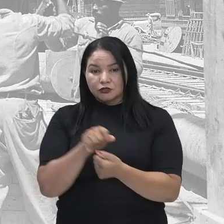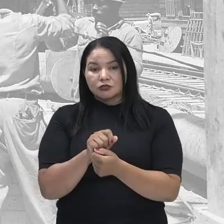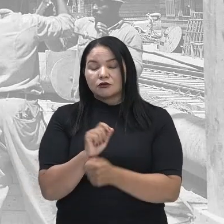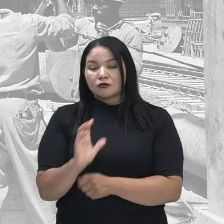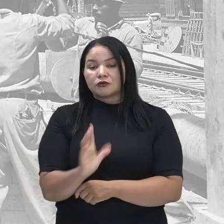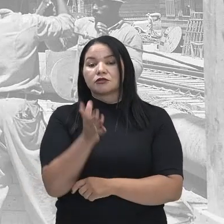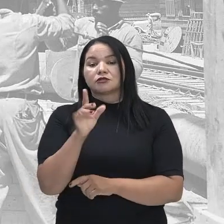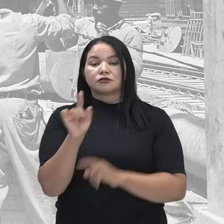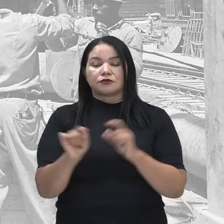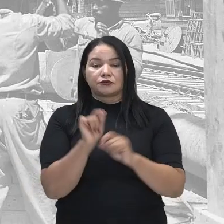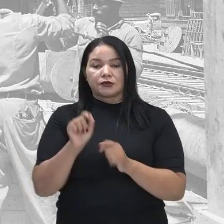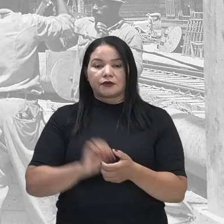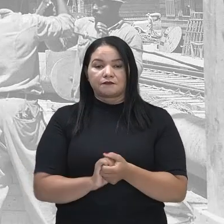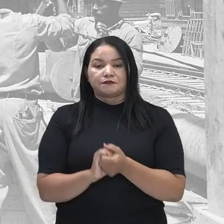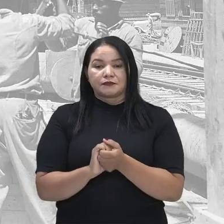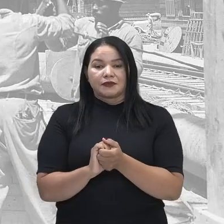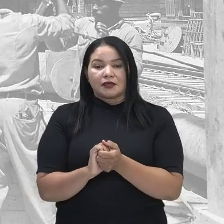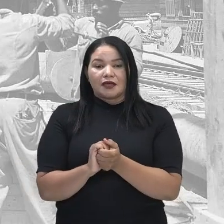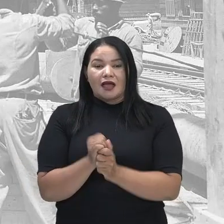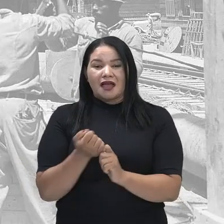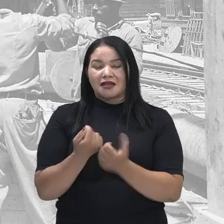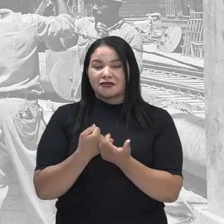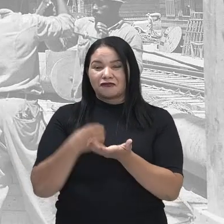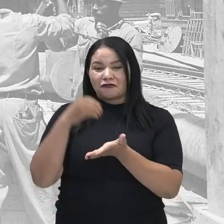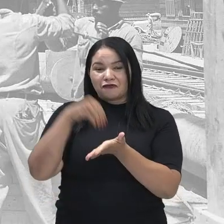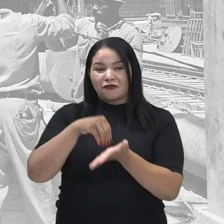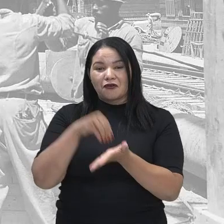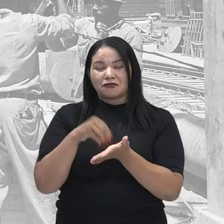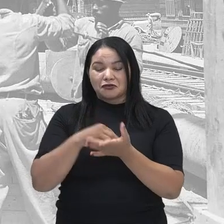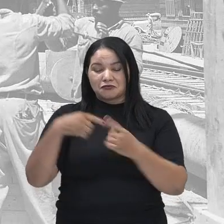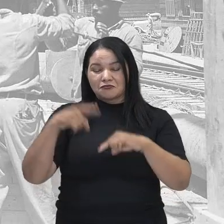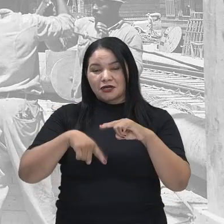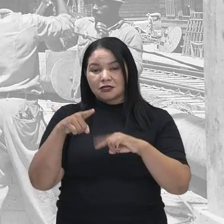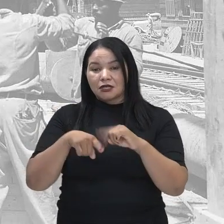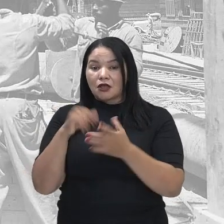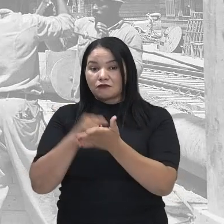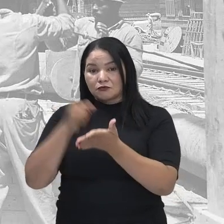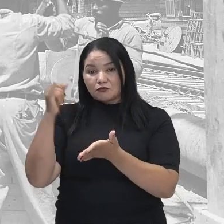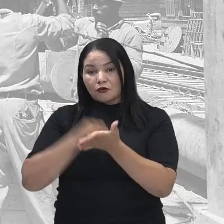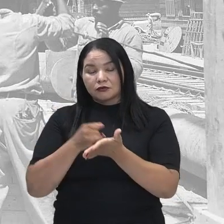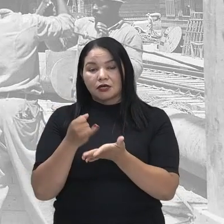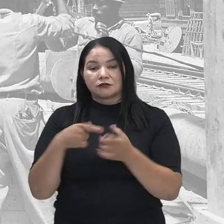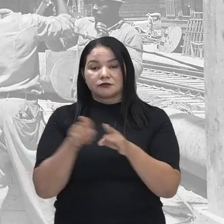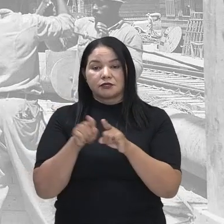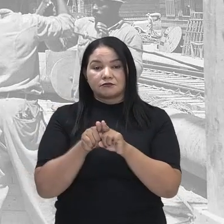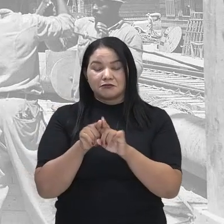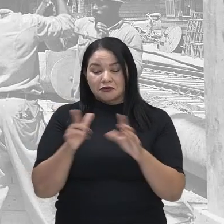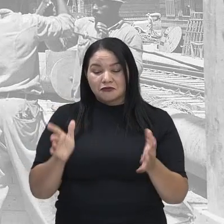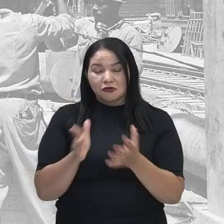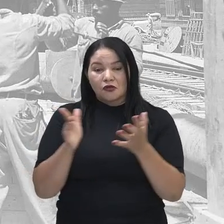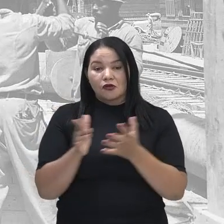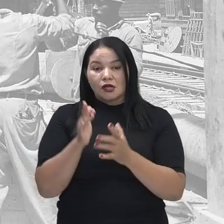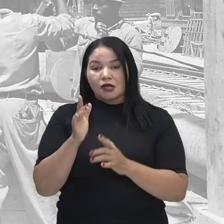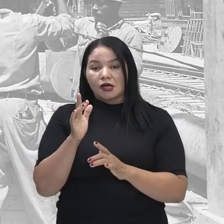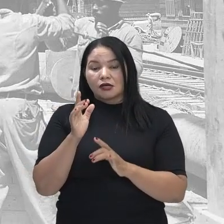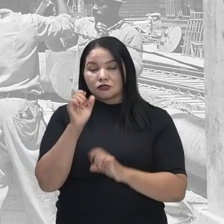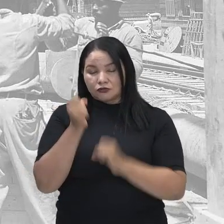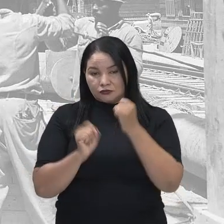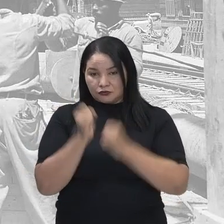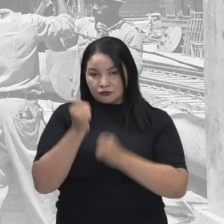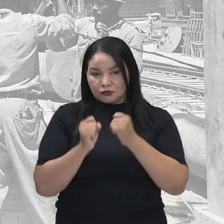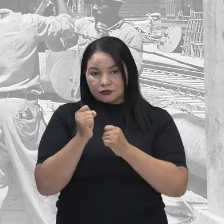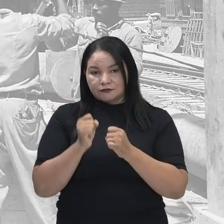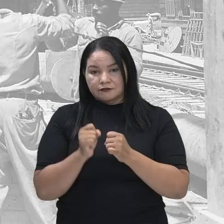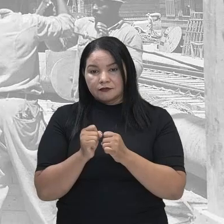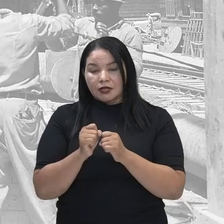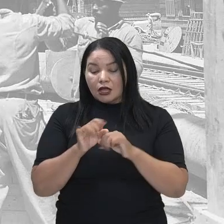ocasionar a escassez de produtos importados e vai impulsionar ainda mais a industrialização. Tudo